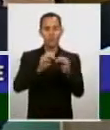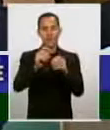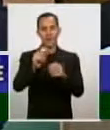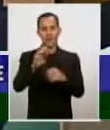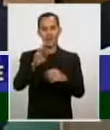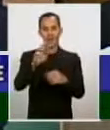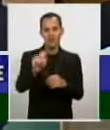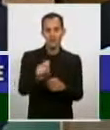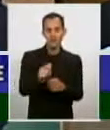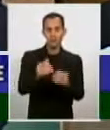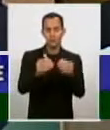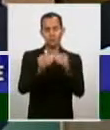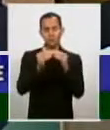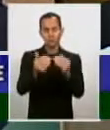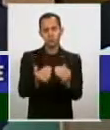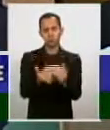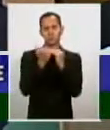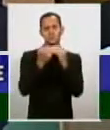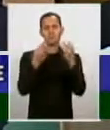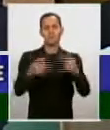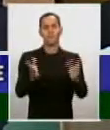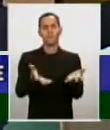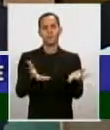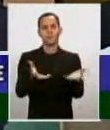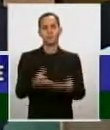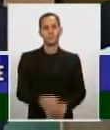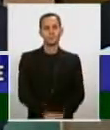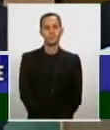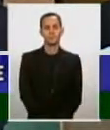ata. Se pronuncie nesse momento.